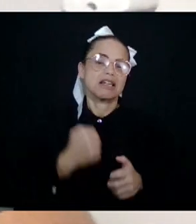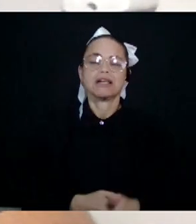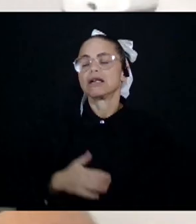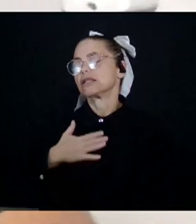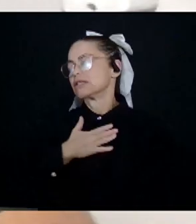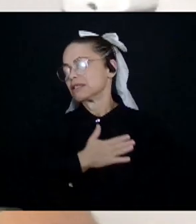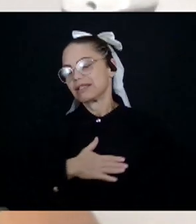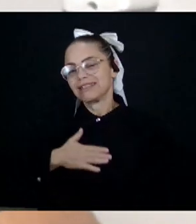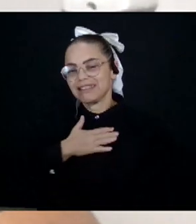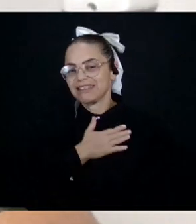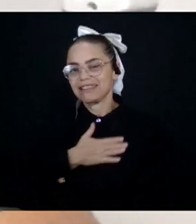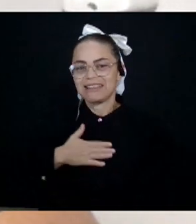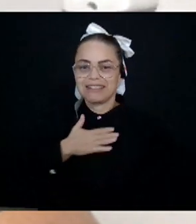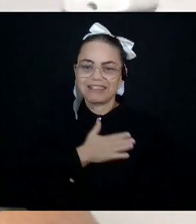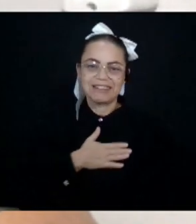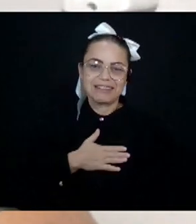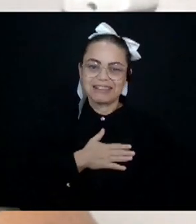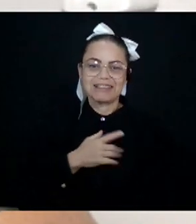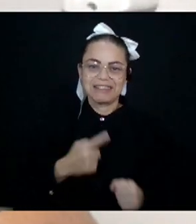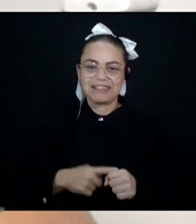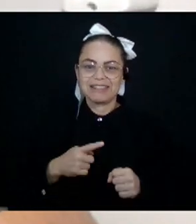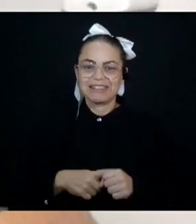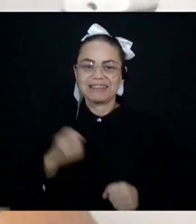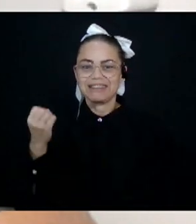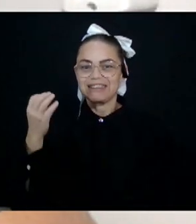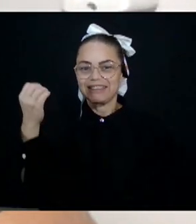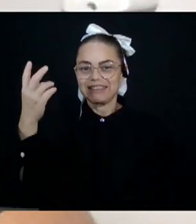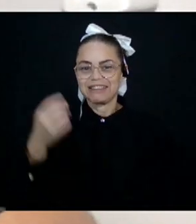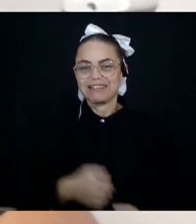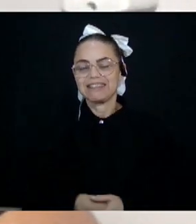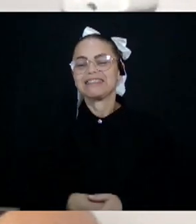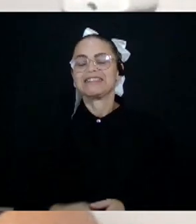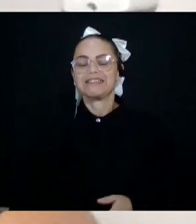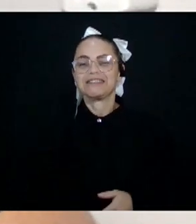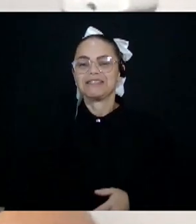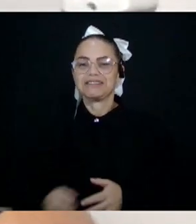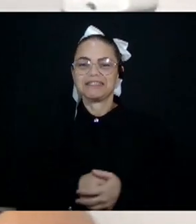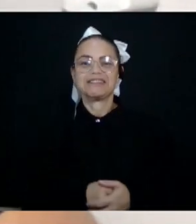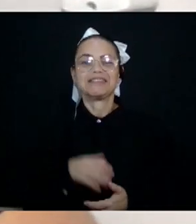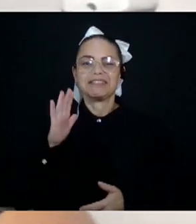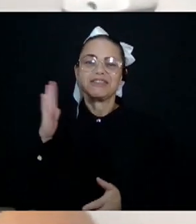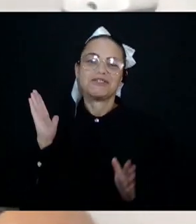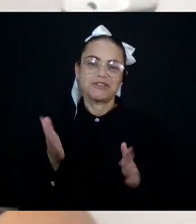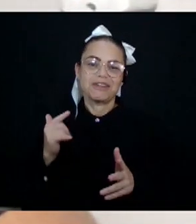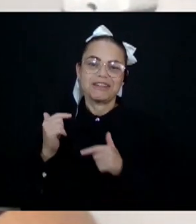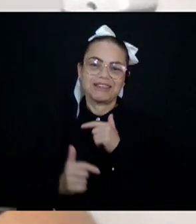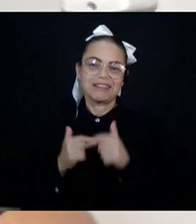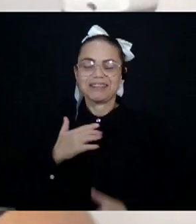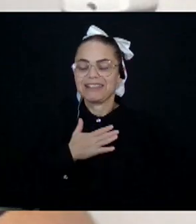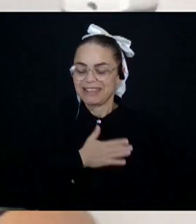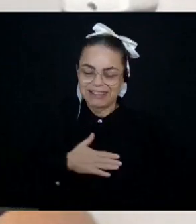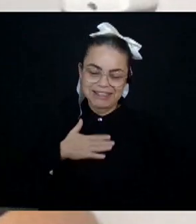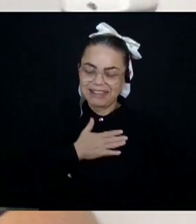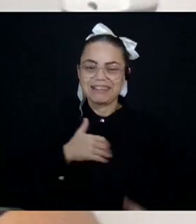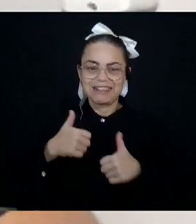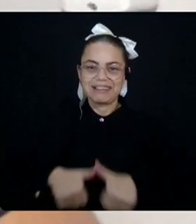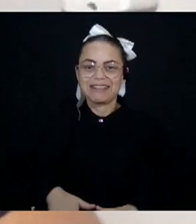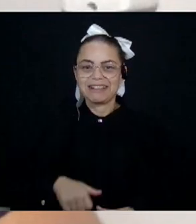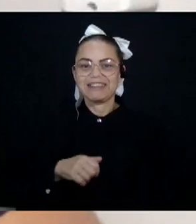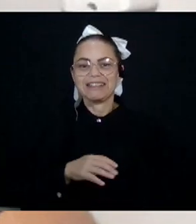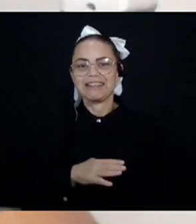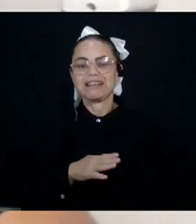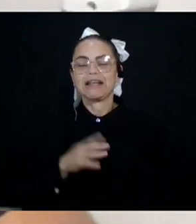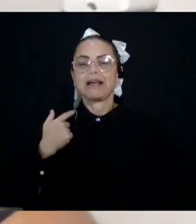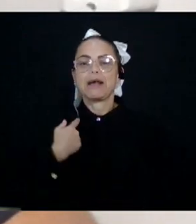cidade. Uma outra cidade que eu viajei também, que aí foi para uma viagem já de trabalho, mas que eu gostei muito, que eu ficaria, era Balneário Camboriú.